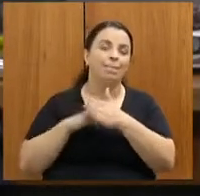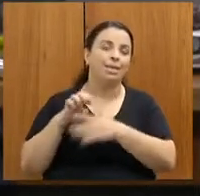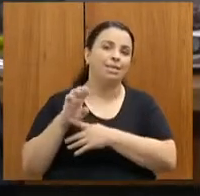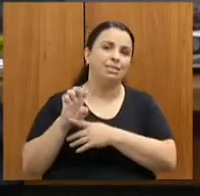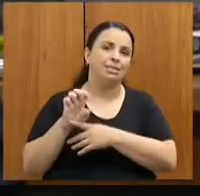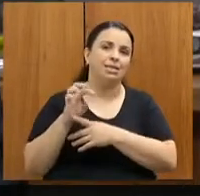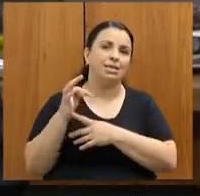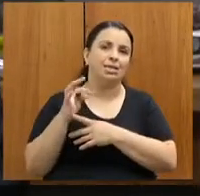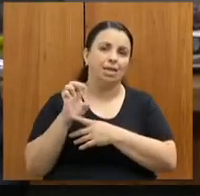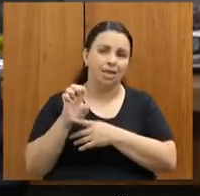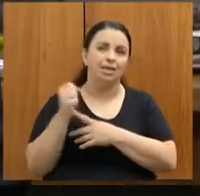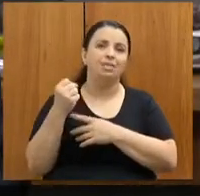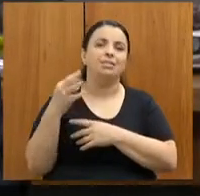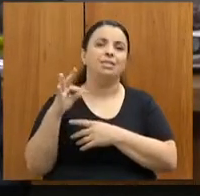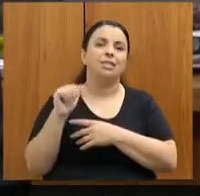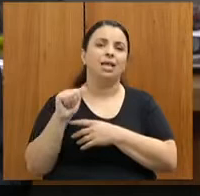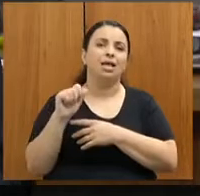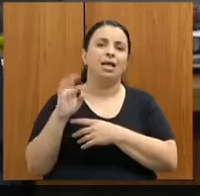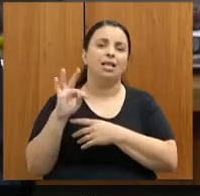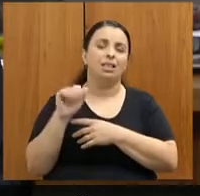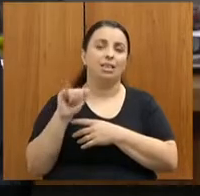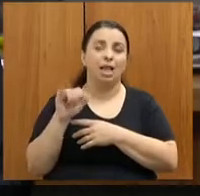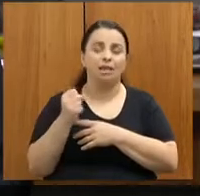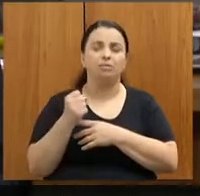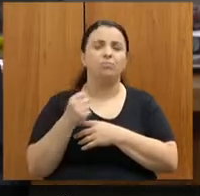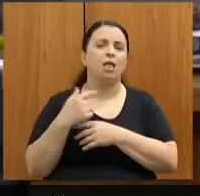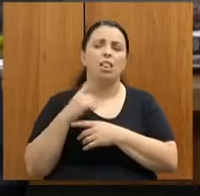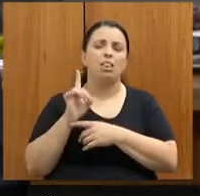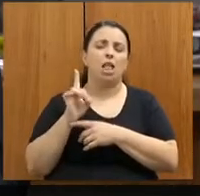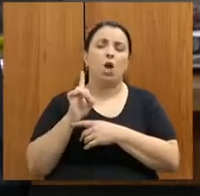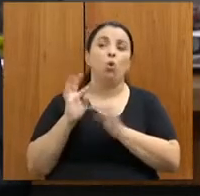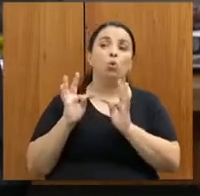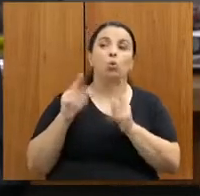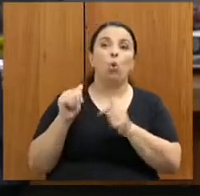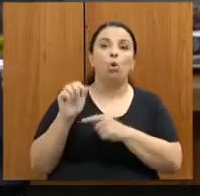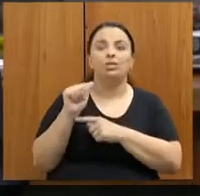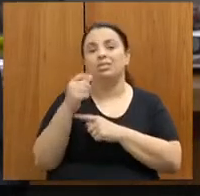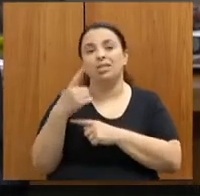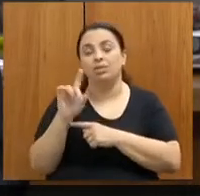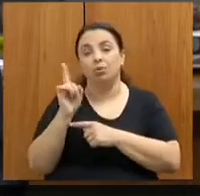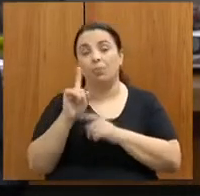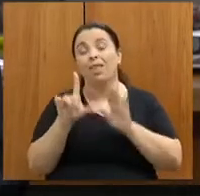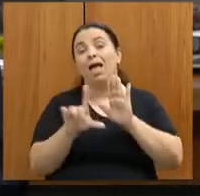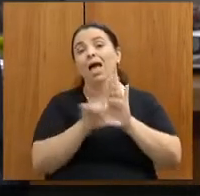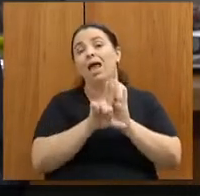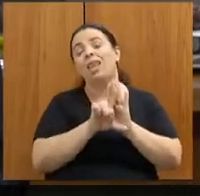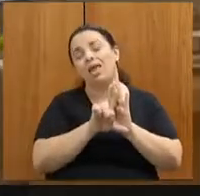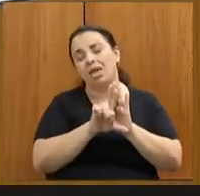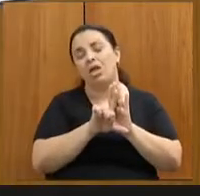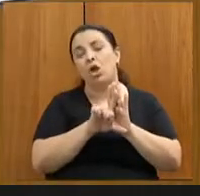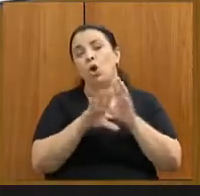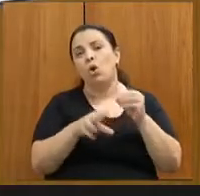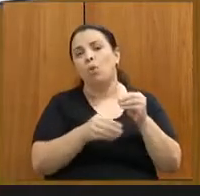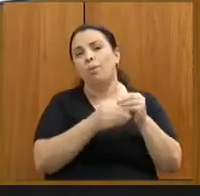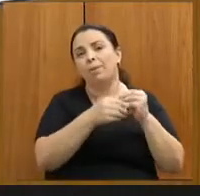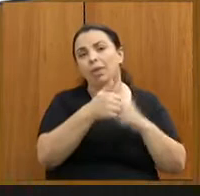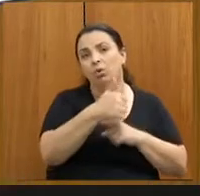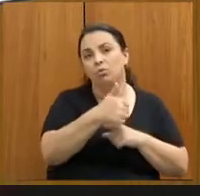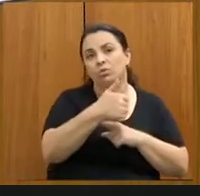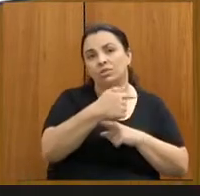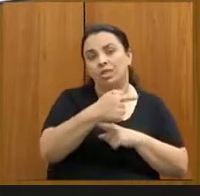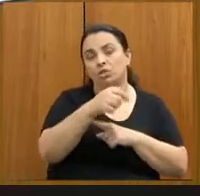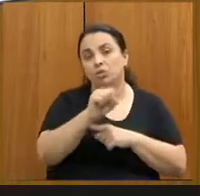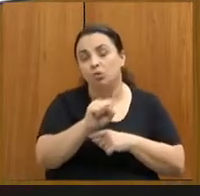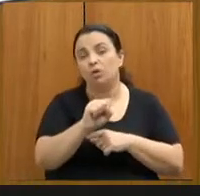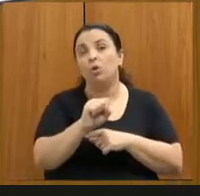o fazer complementar 178 ela autorizou que fosse somente